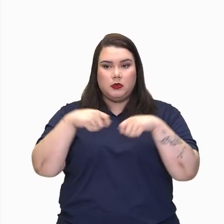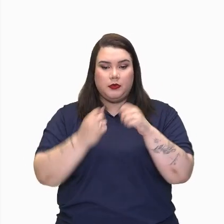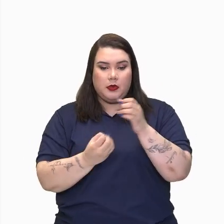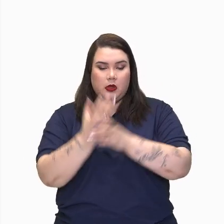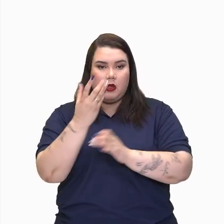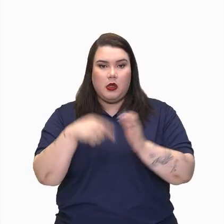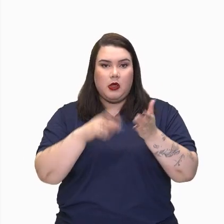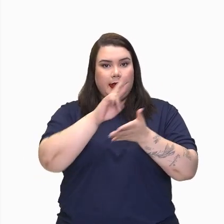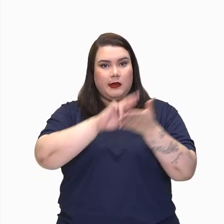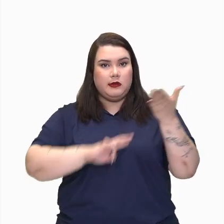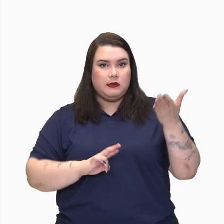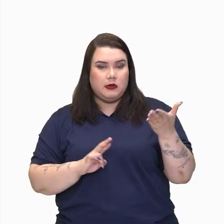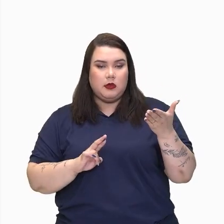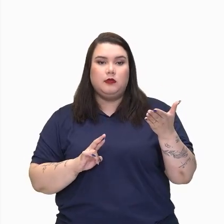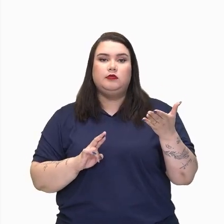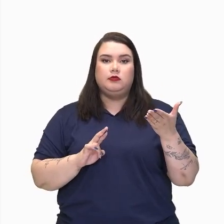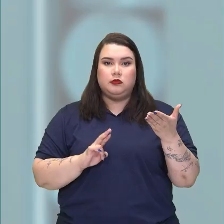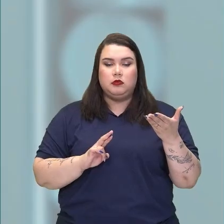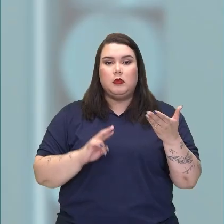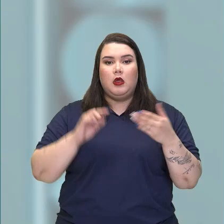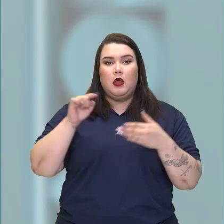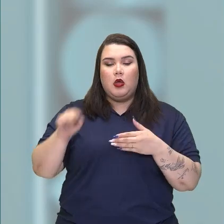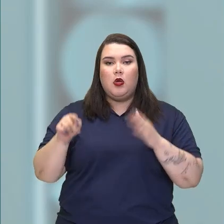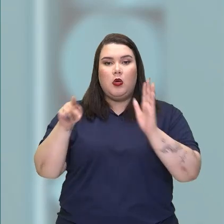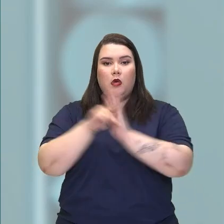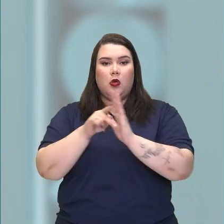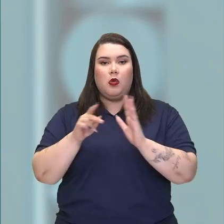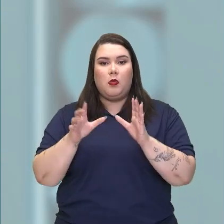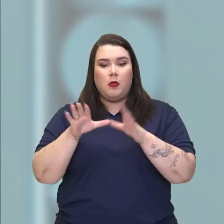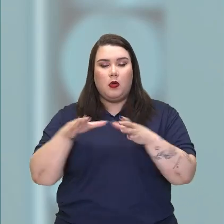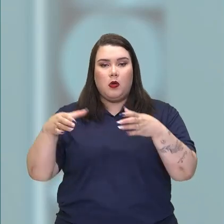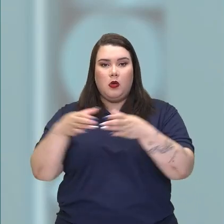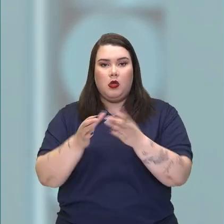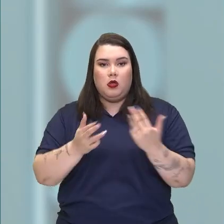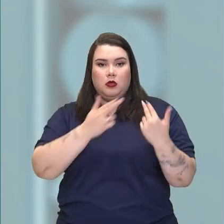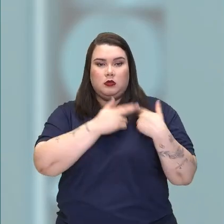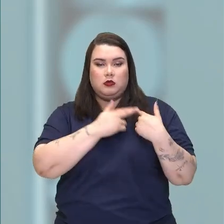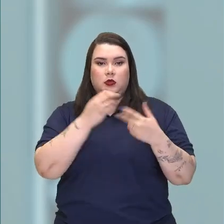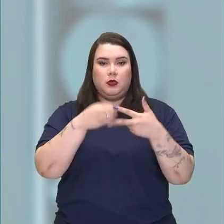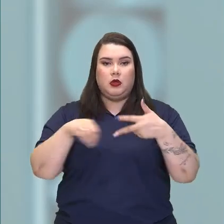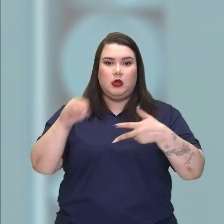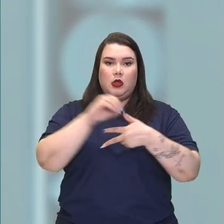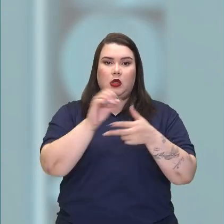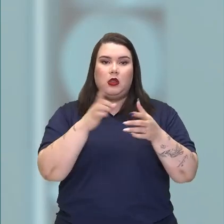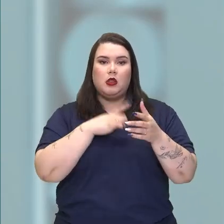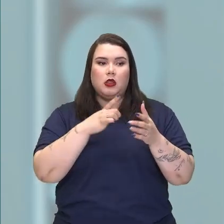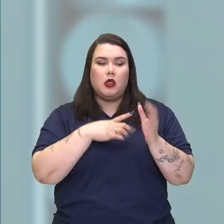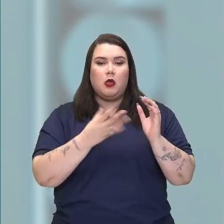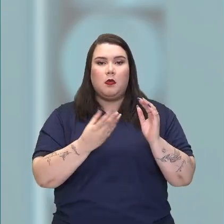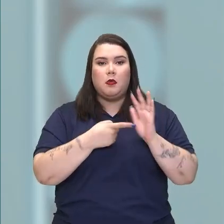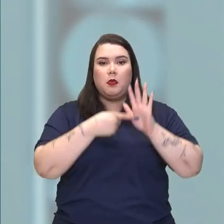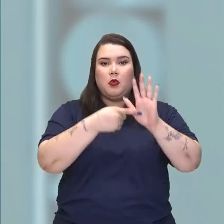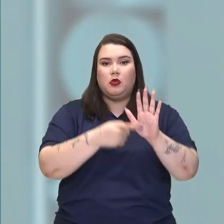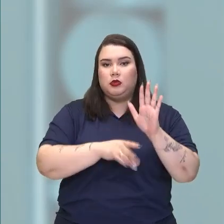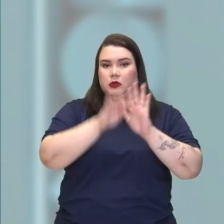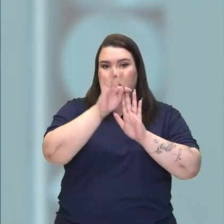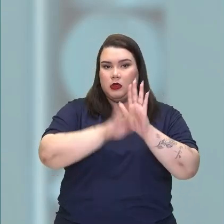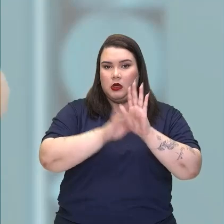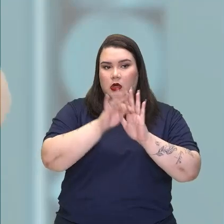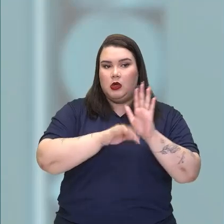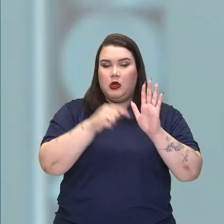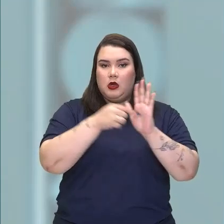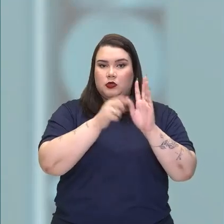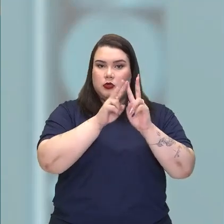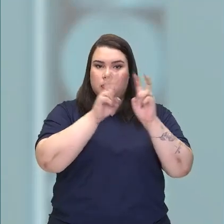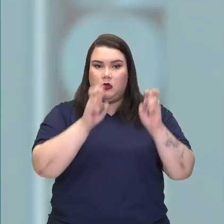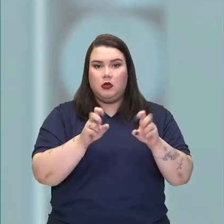essa redação, a banca do Enem coloca ali textos motivadores que vão direcionar, olha, o tema é este,